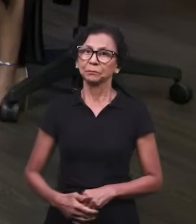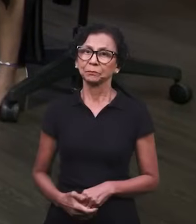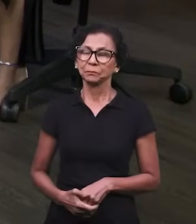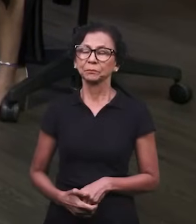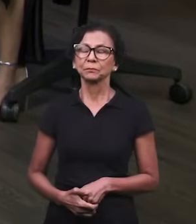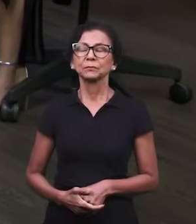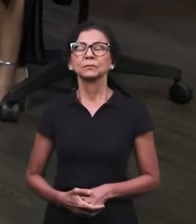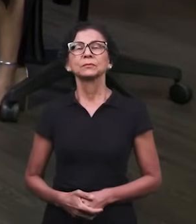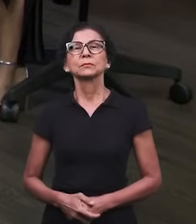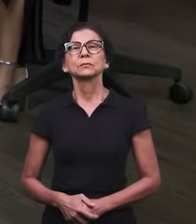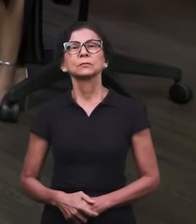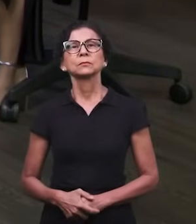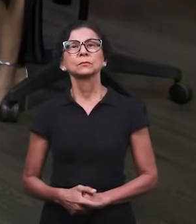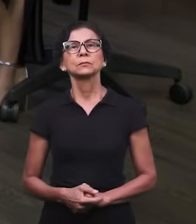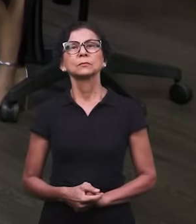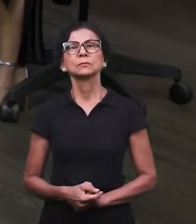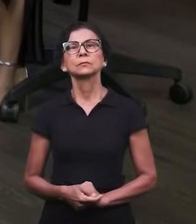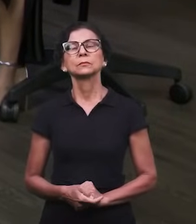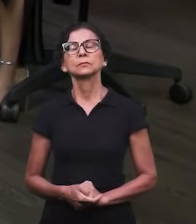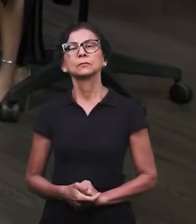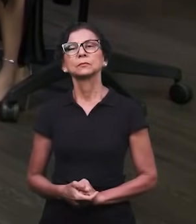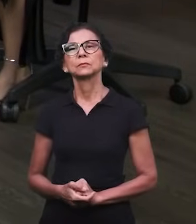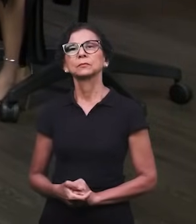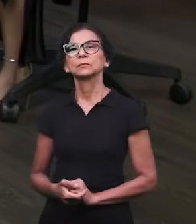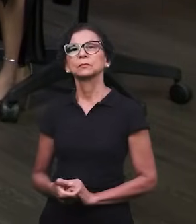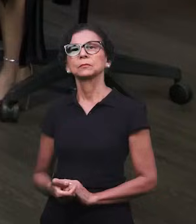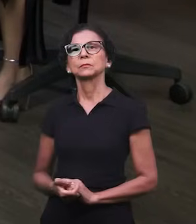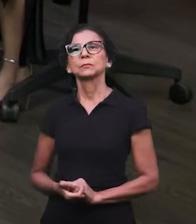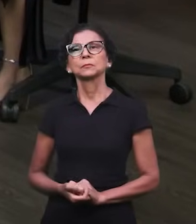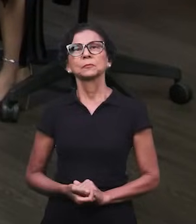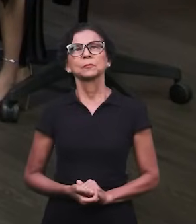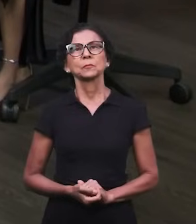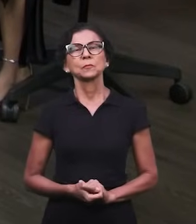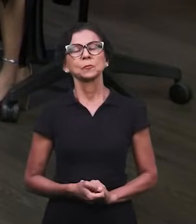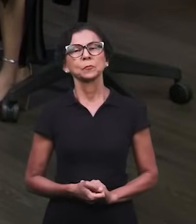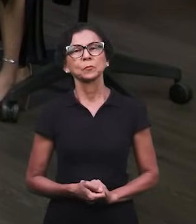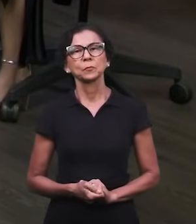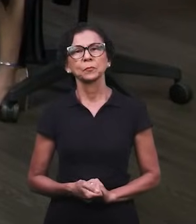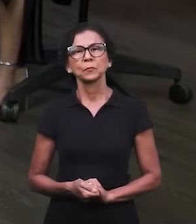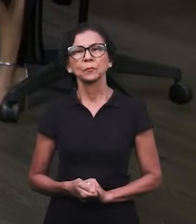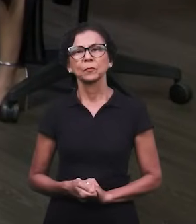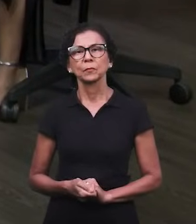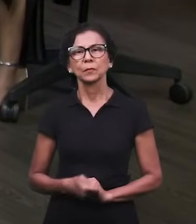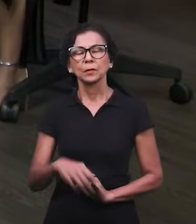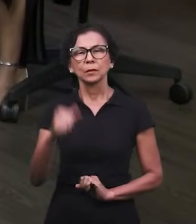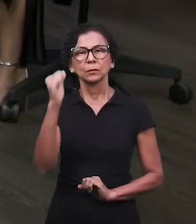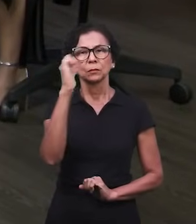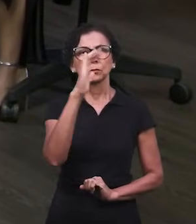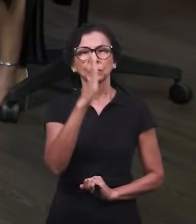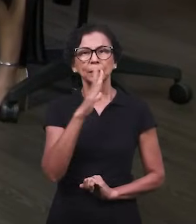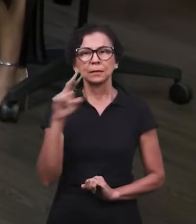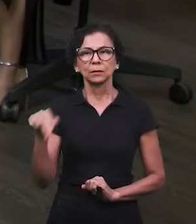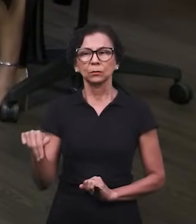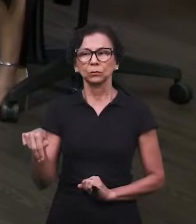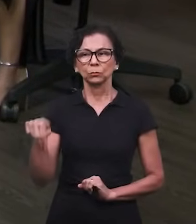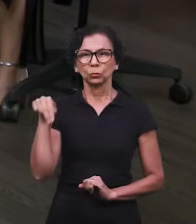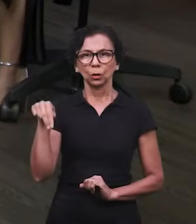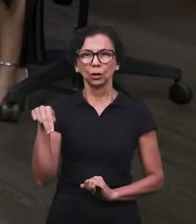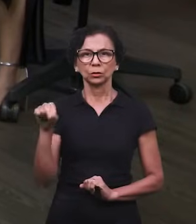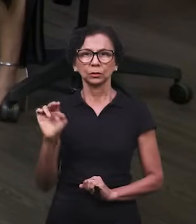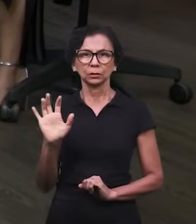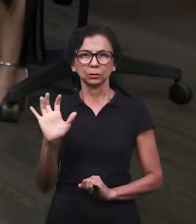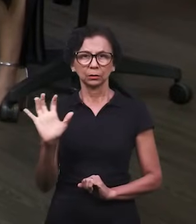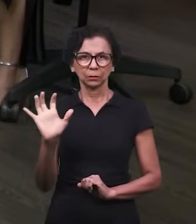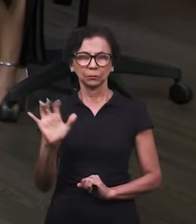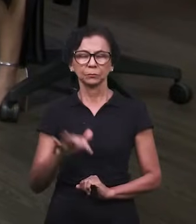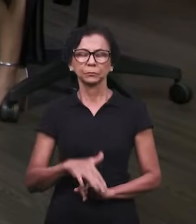do Brasil, né, na sequência de programas que nós estamos tendo. E nós vamos ter uma participação agora, é